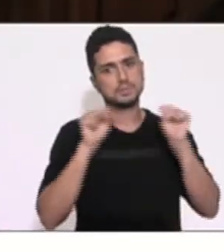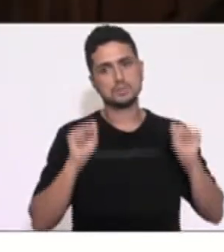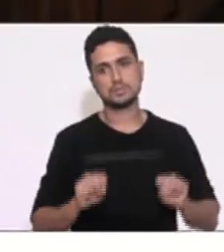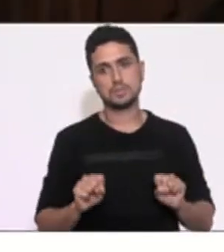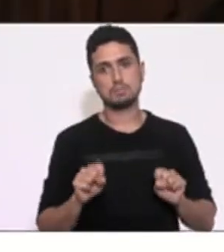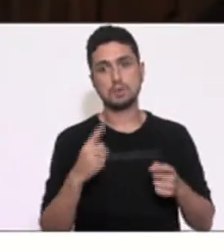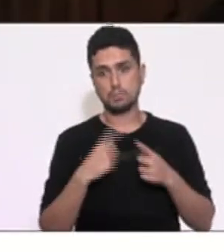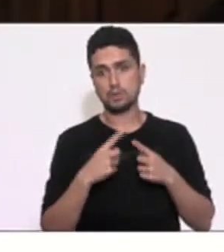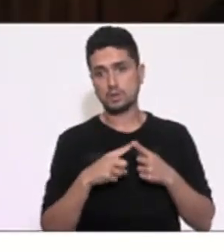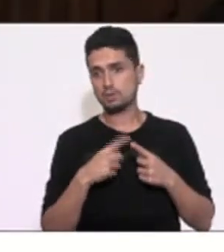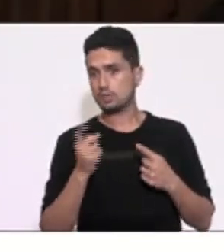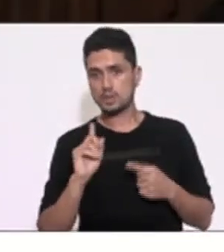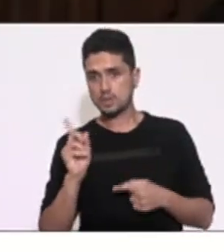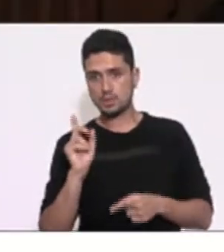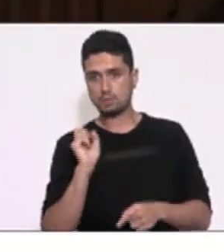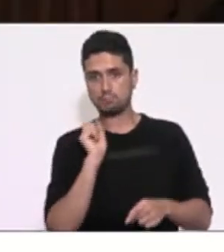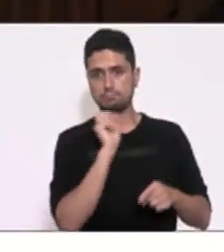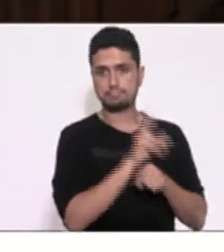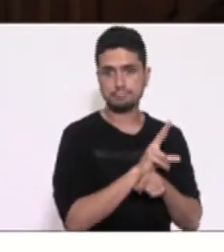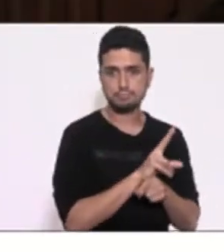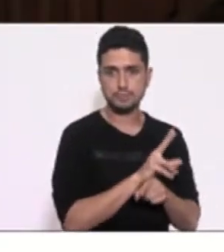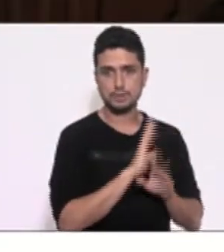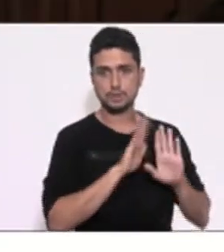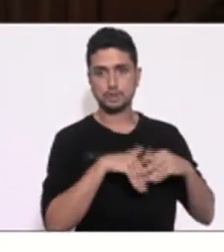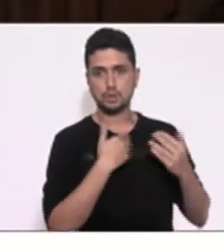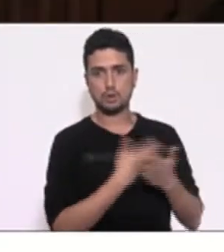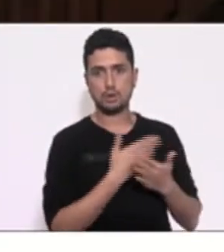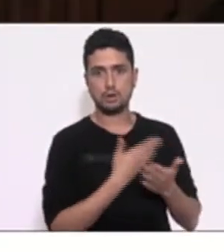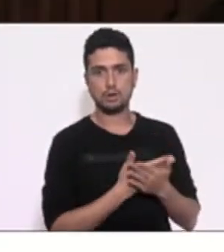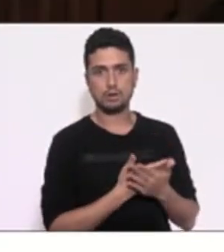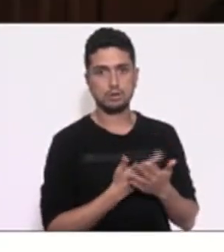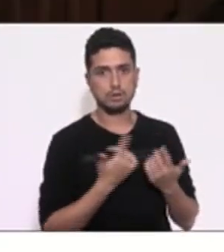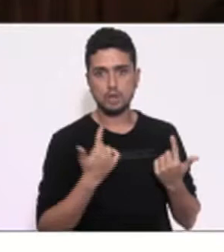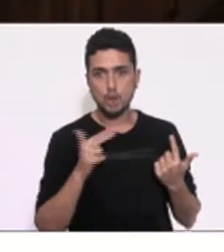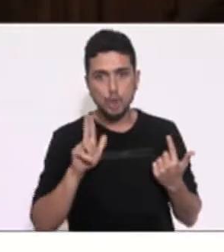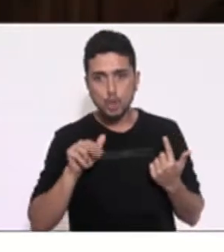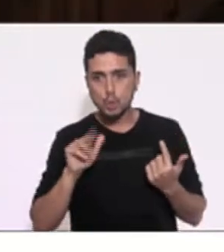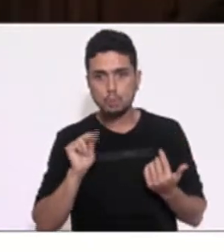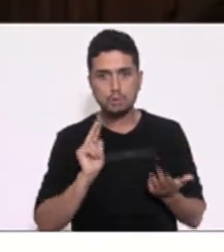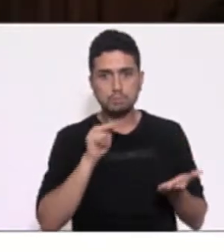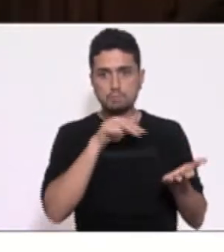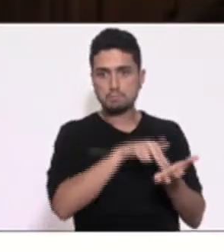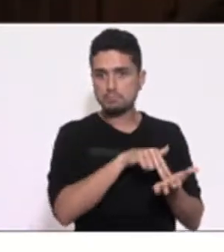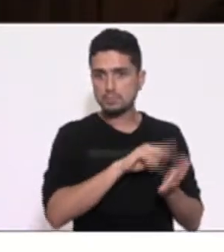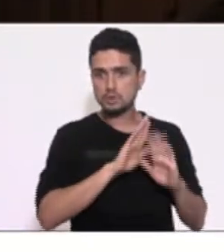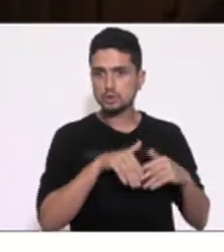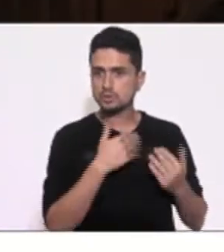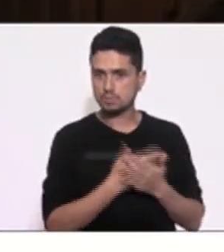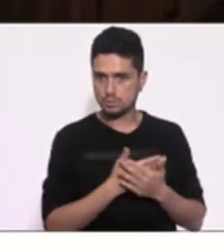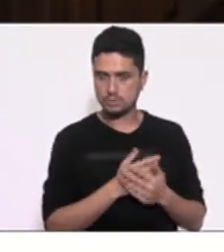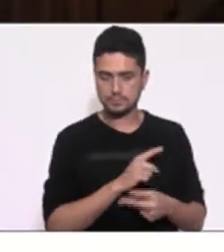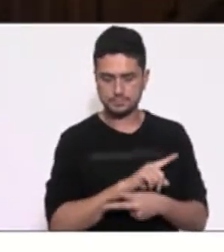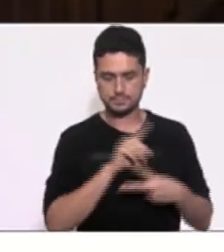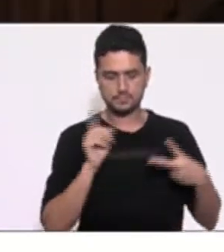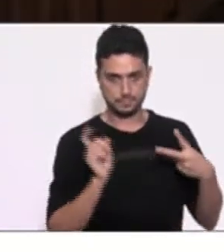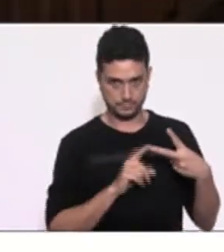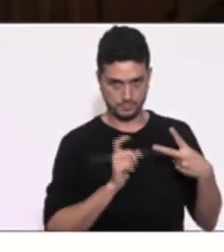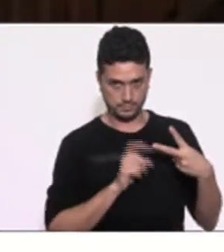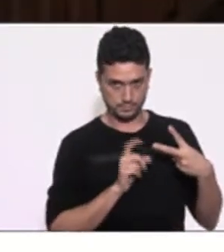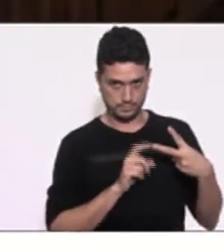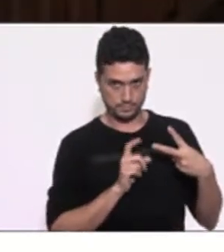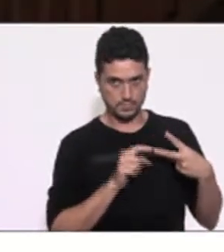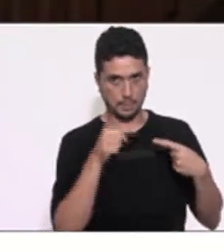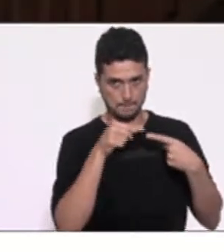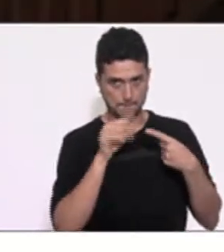Não ingressam, não estão, não tem passagem pela escola. A segunda etapa